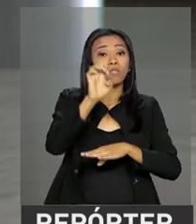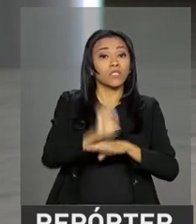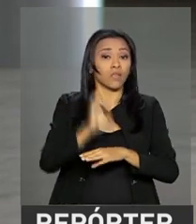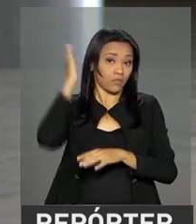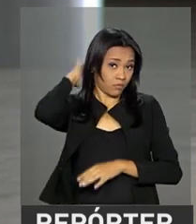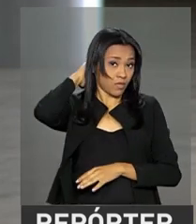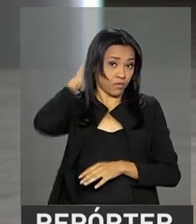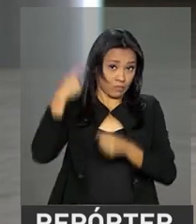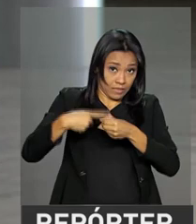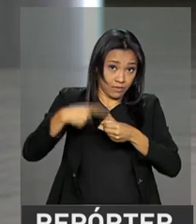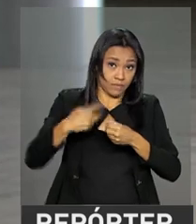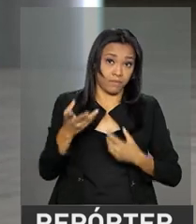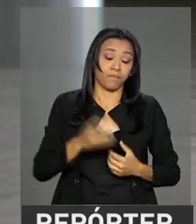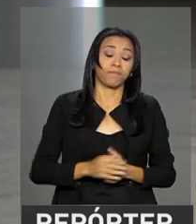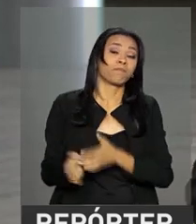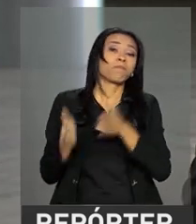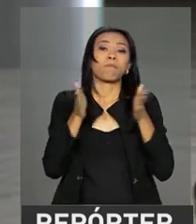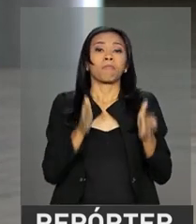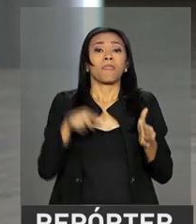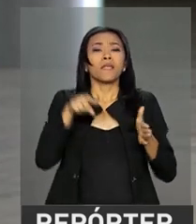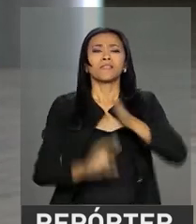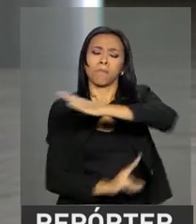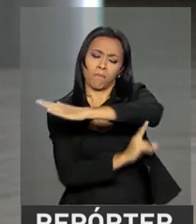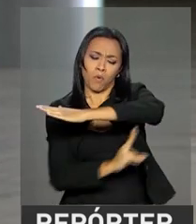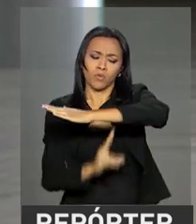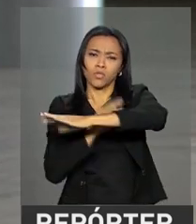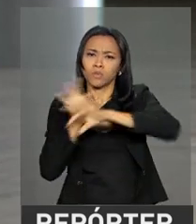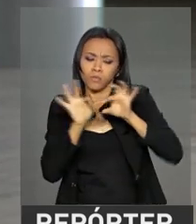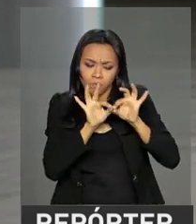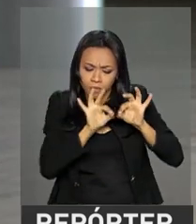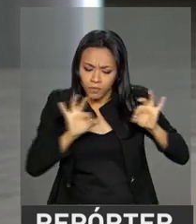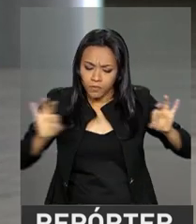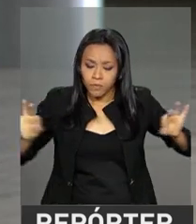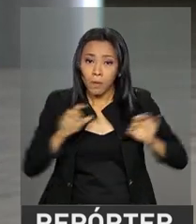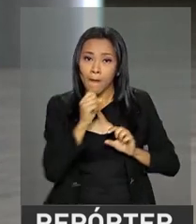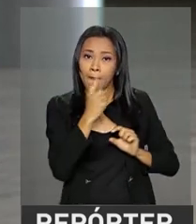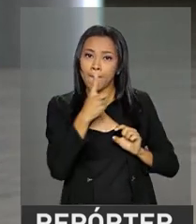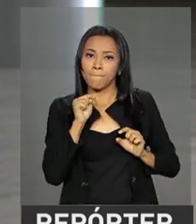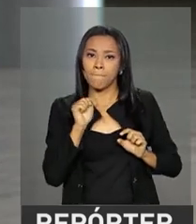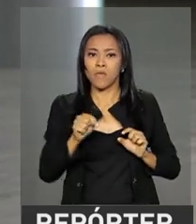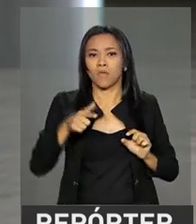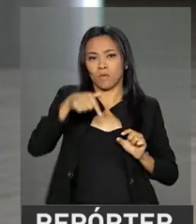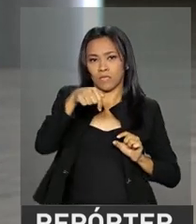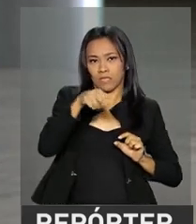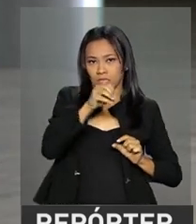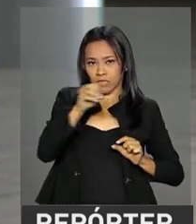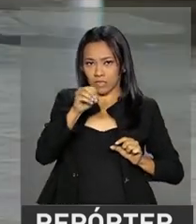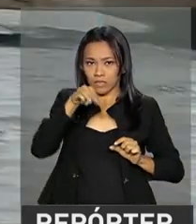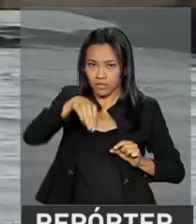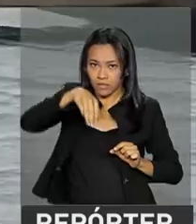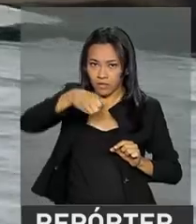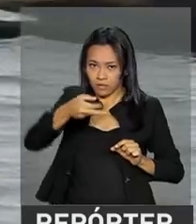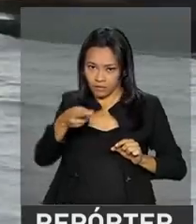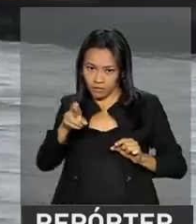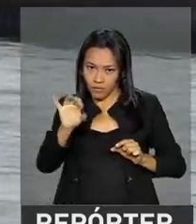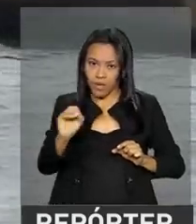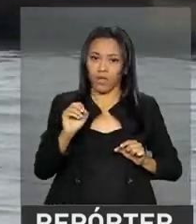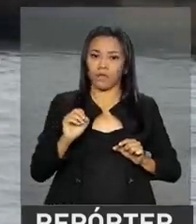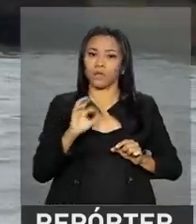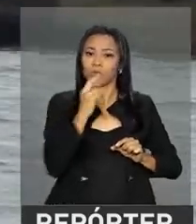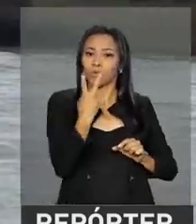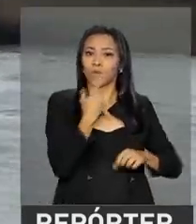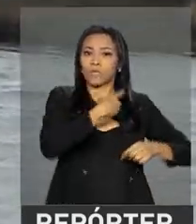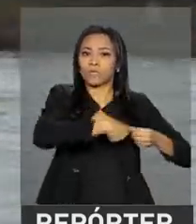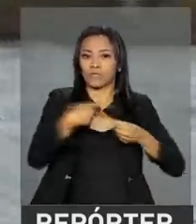do pará carola sós a ponte ela vai ter extensão de 1.700 metros sobre o rio araguaia vai ligar então esses dois municípios